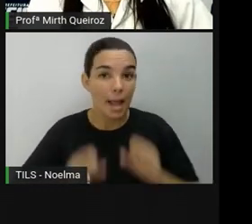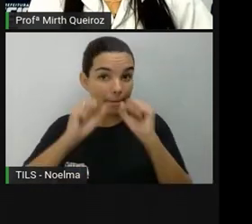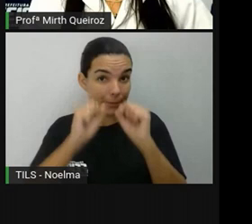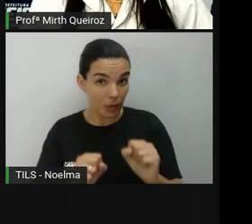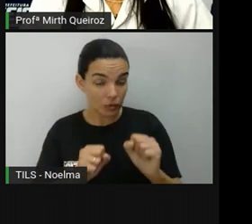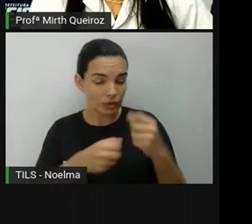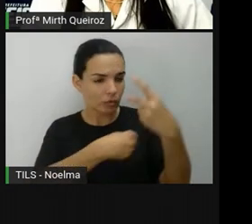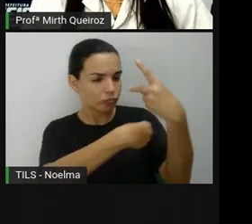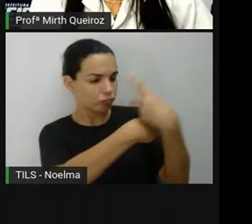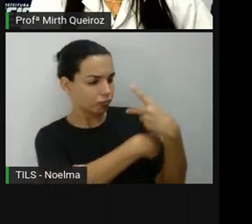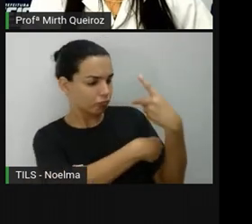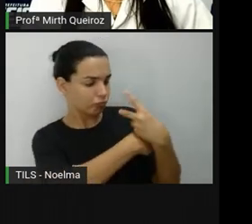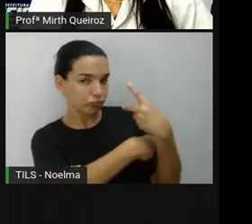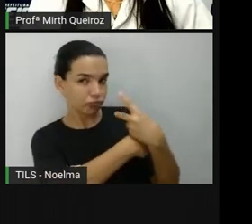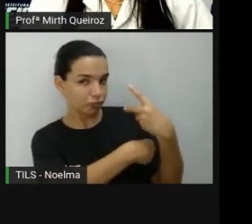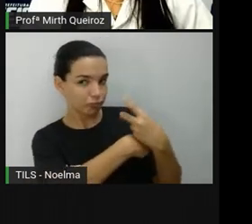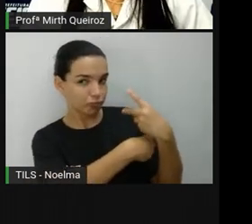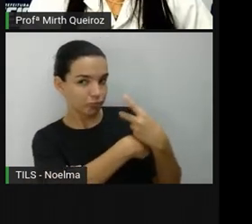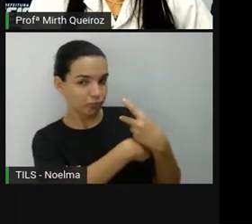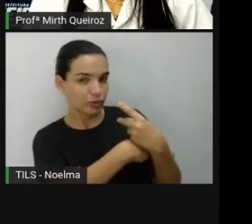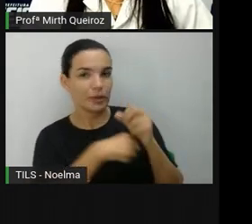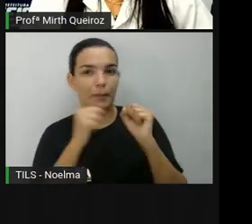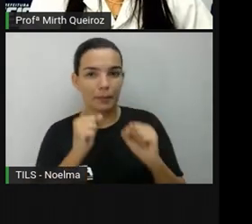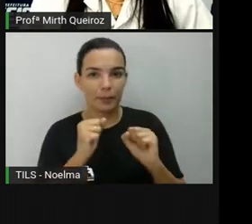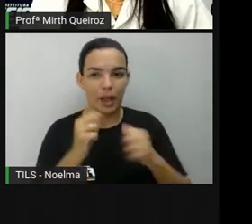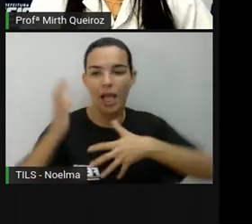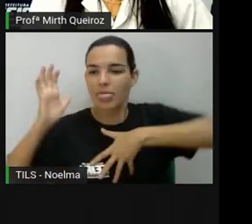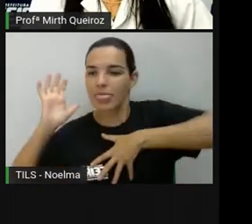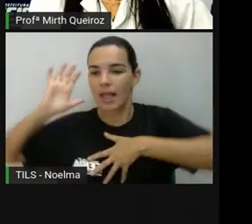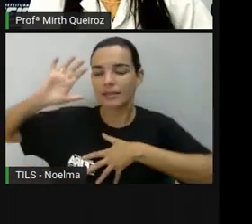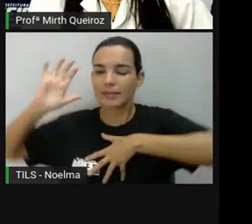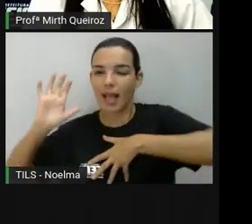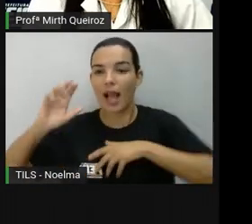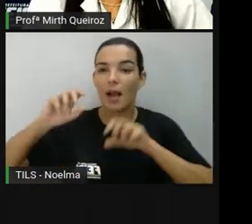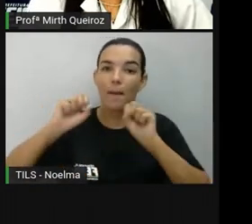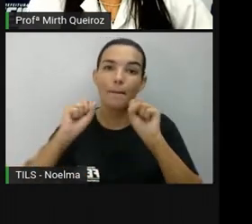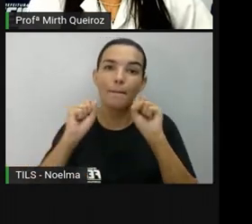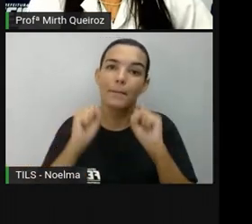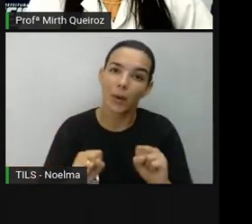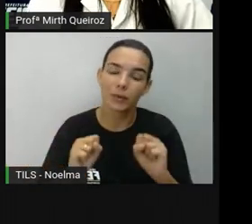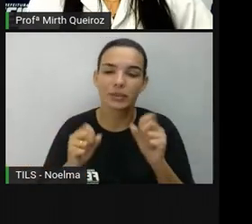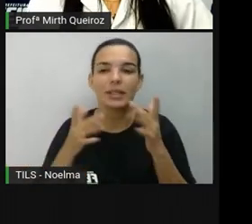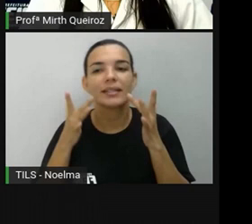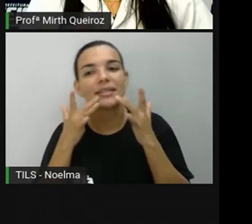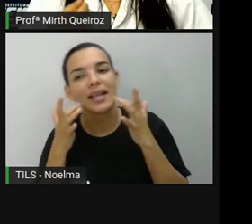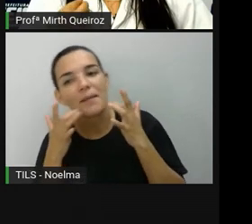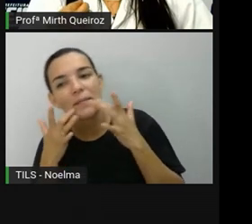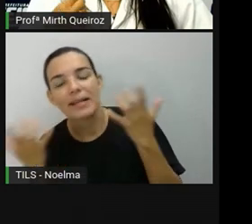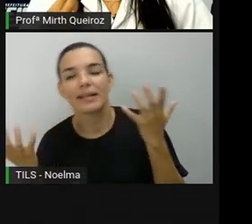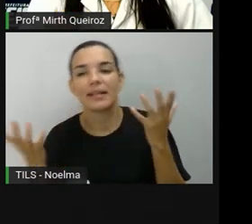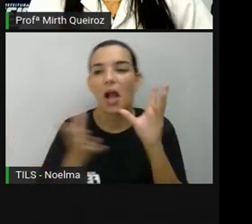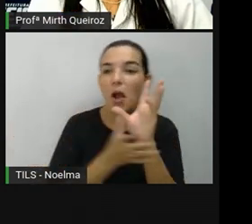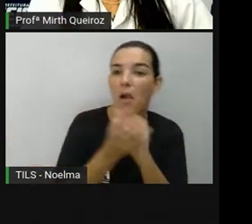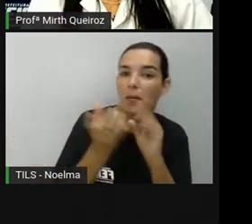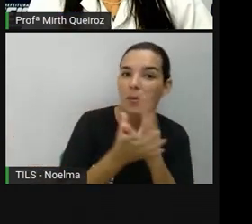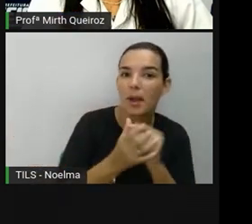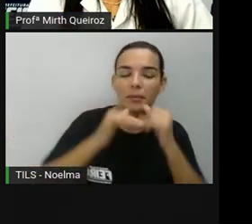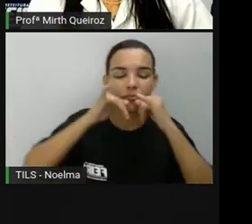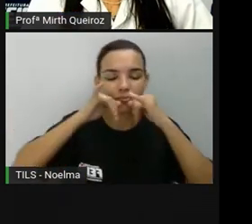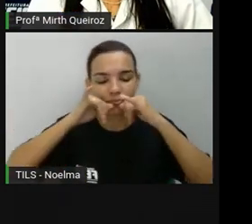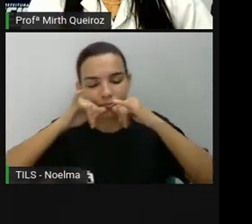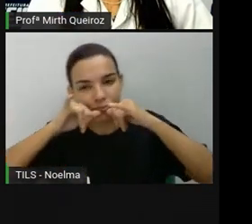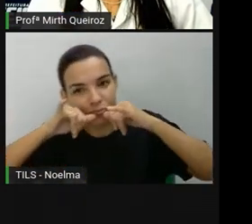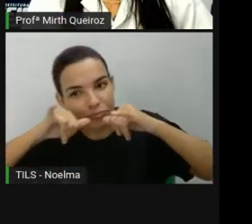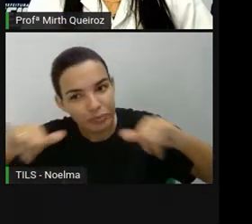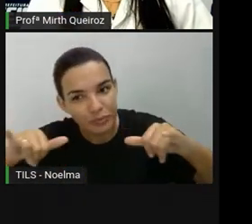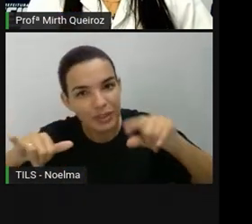dançar uma música, ou vocês podem fazer também alguma coisa teatral, imitação. Vocês vão divulgar nas redes sociais